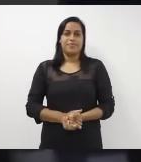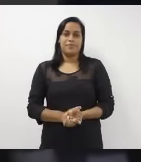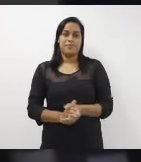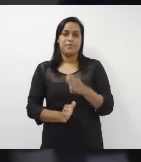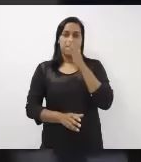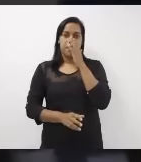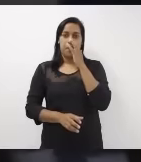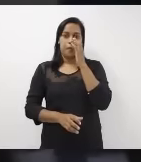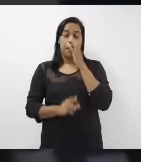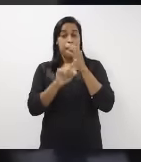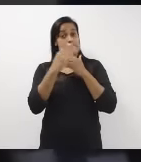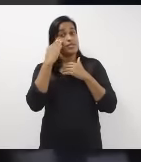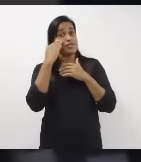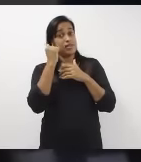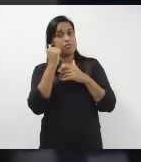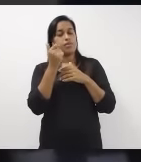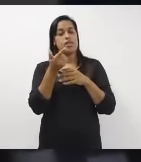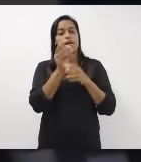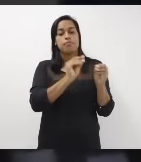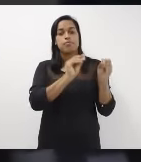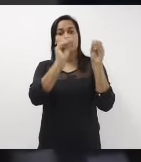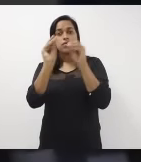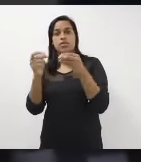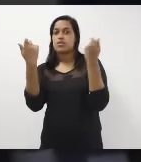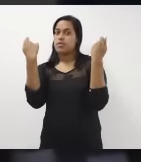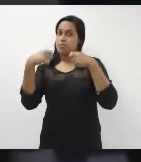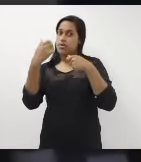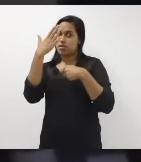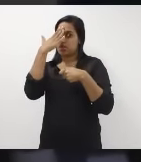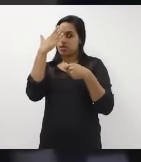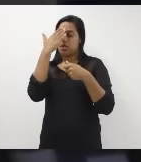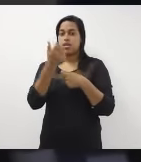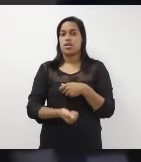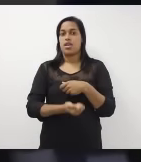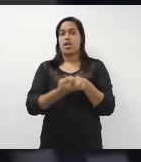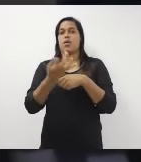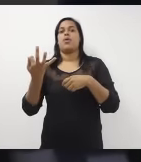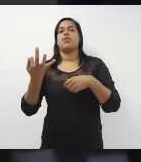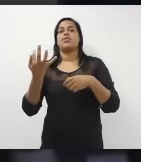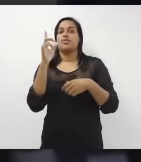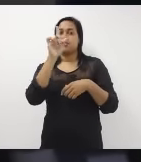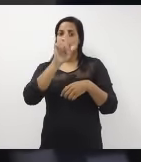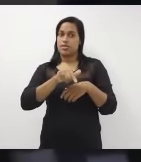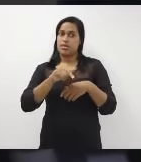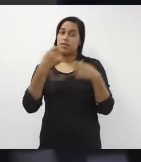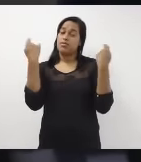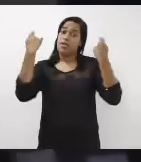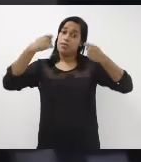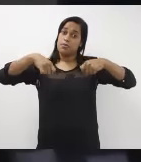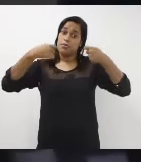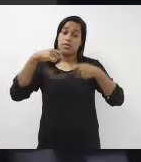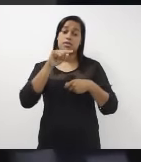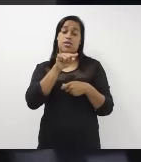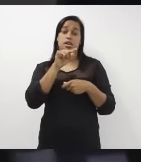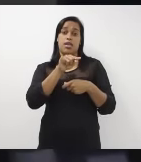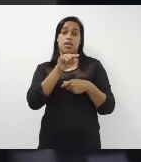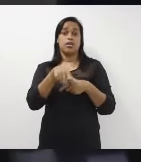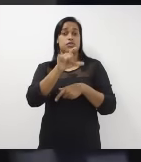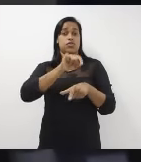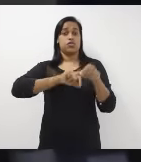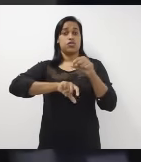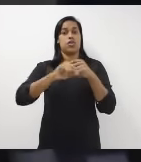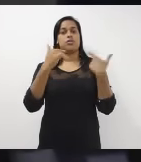Além de saber seu dimensionamento, a gente tem que saber os níveis de estoque. Os níveis de estoque, eles vão ser aqueles que determinam as